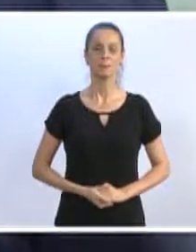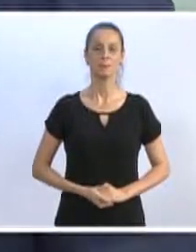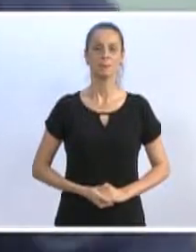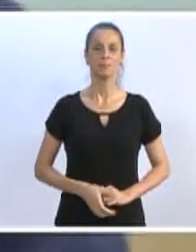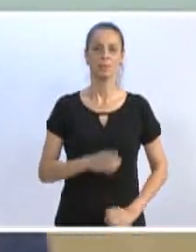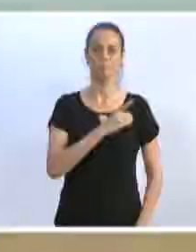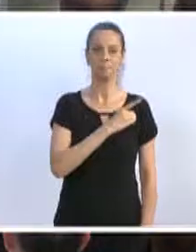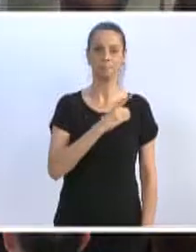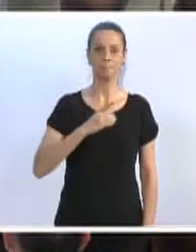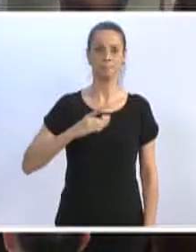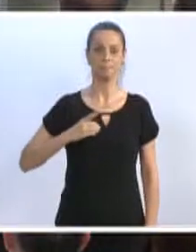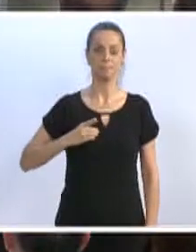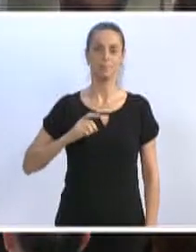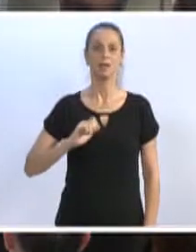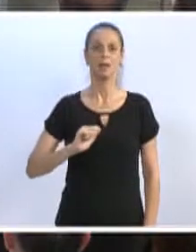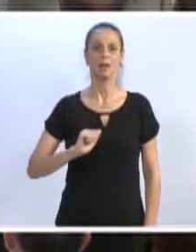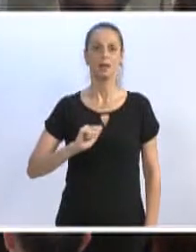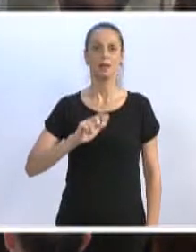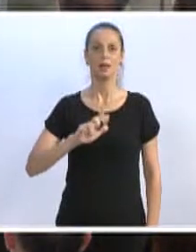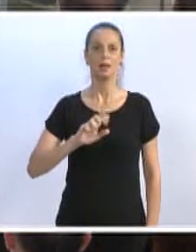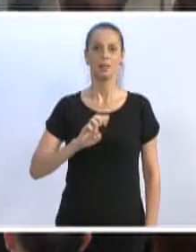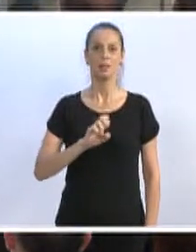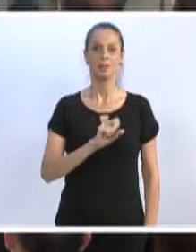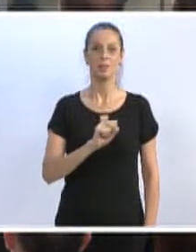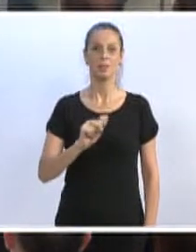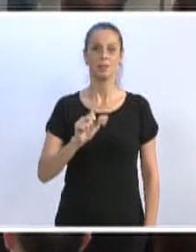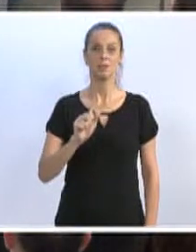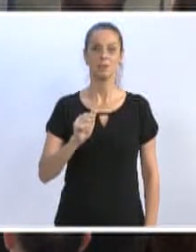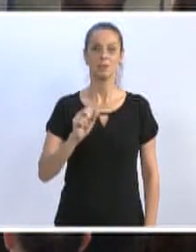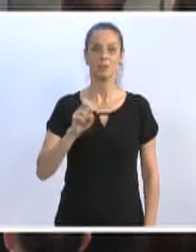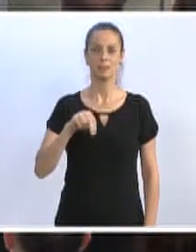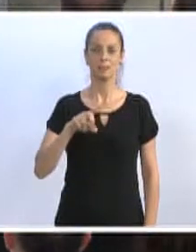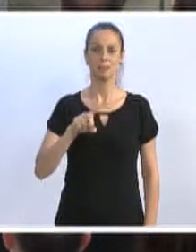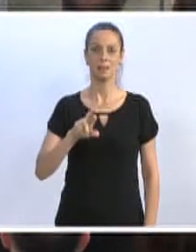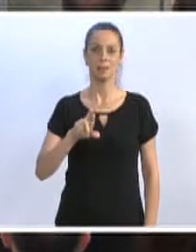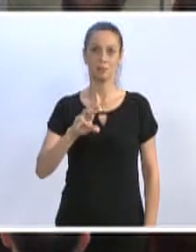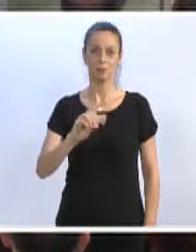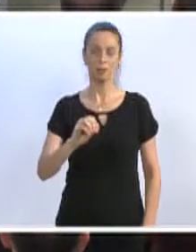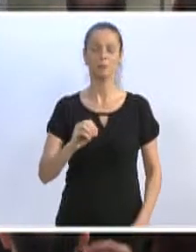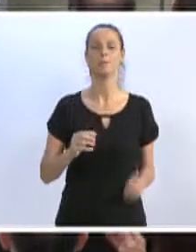Diácono Alessandro Alves dos Santos, da Igreja Cristã Maranata.